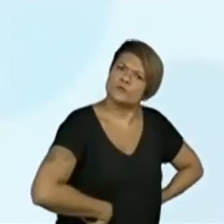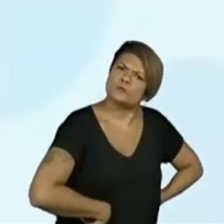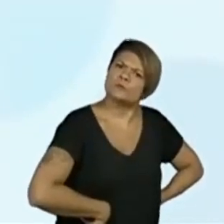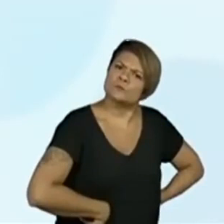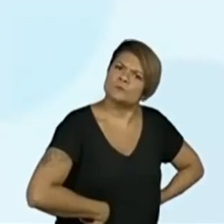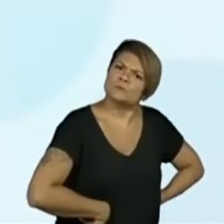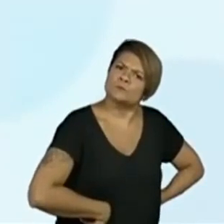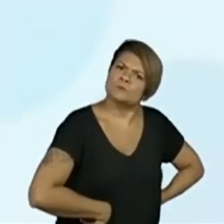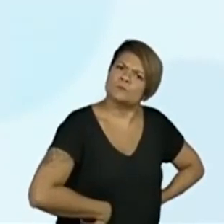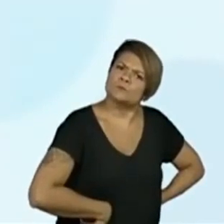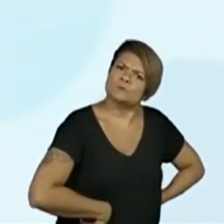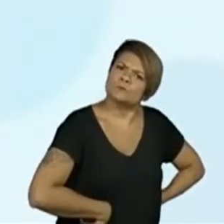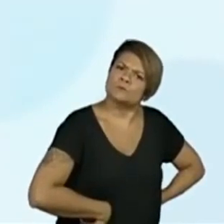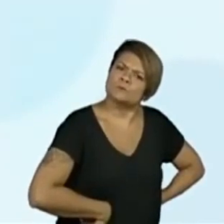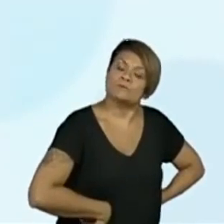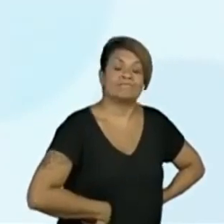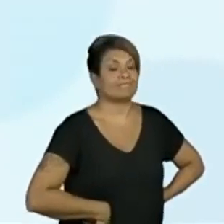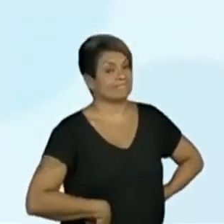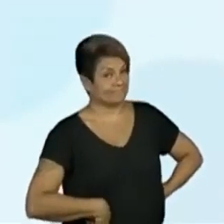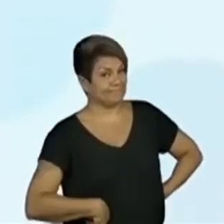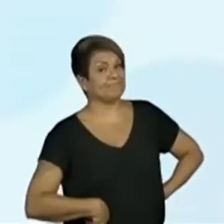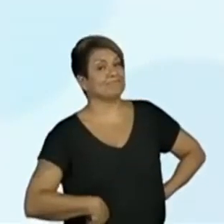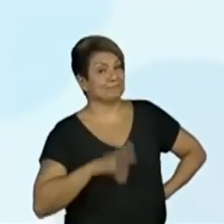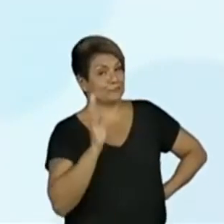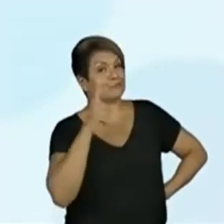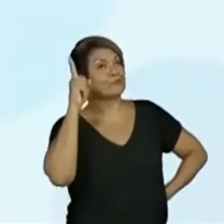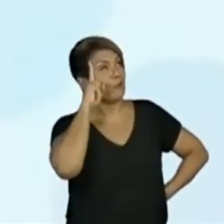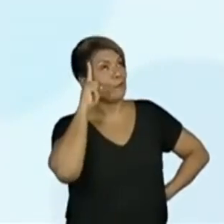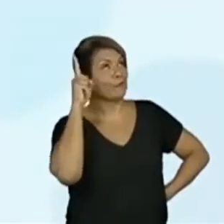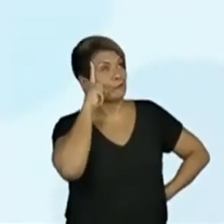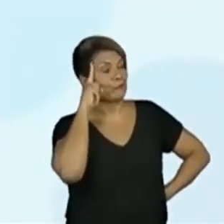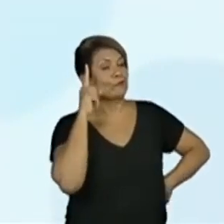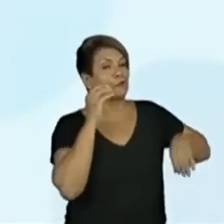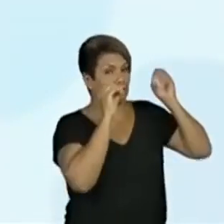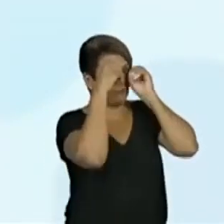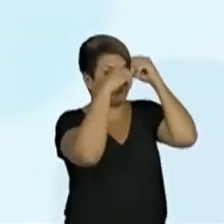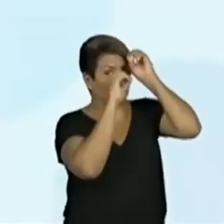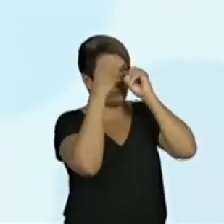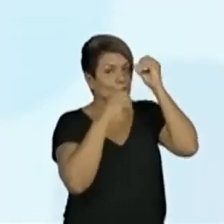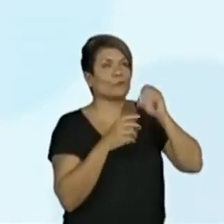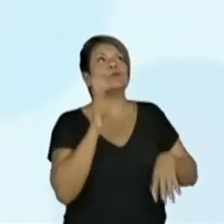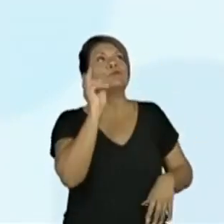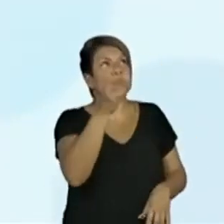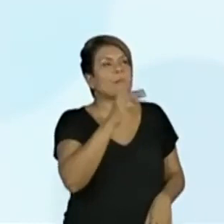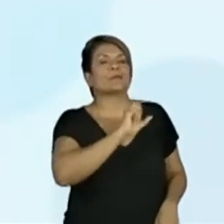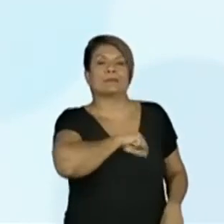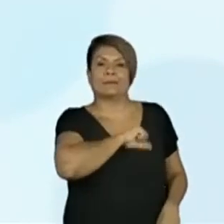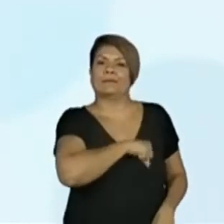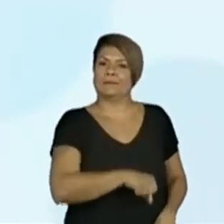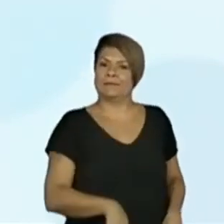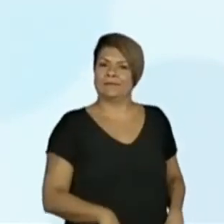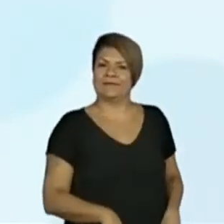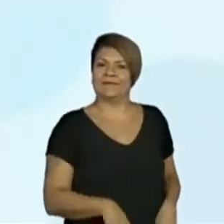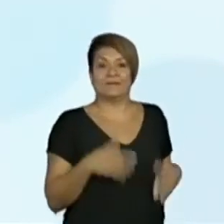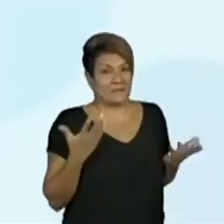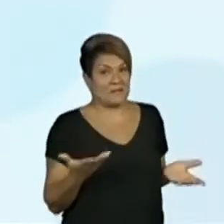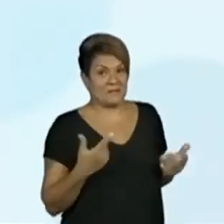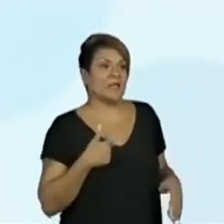mago. Olha só, já era rotina o noturno aparecer. Por isso essa questão do você por